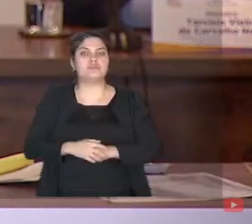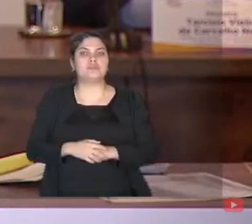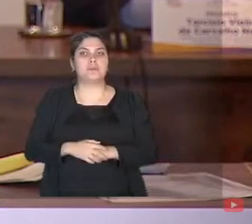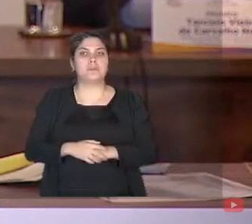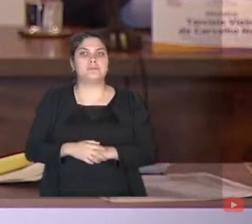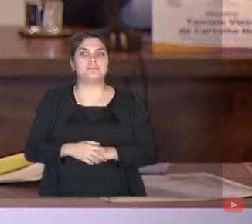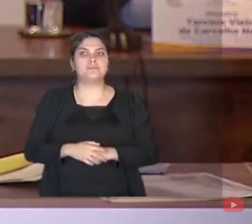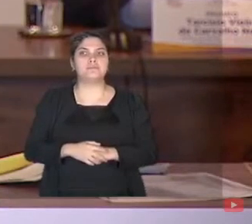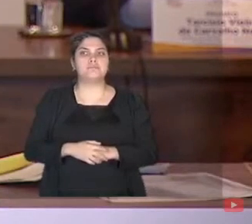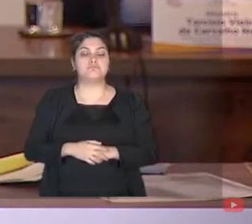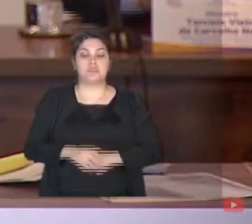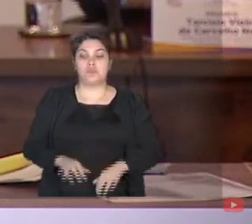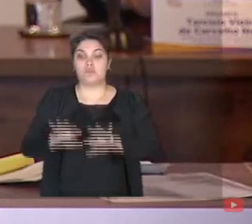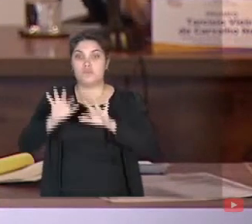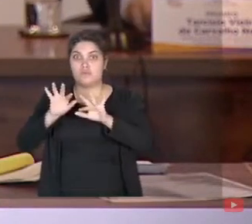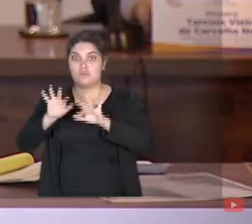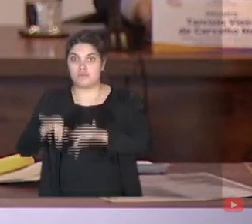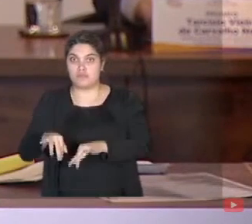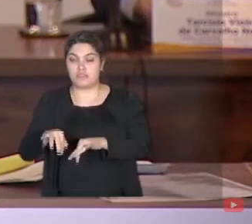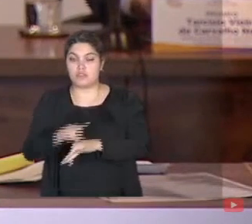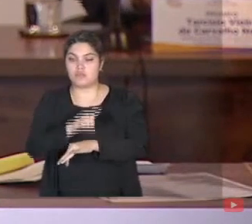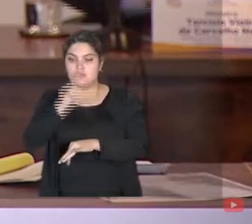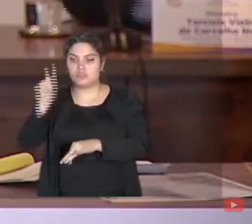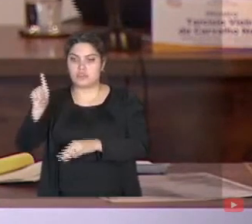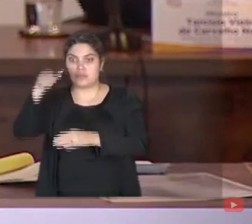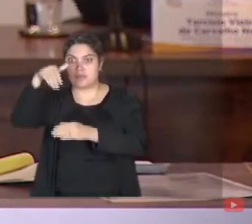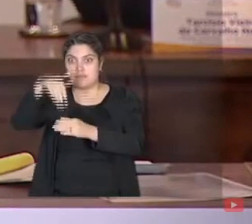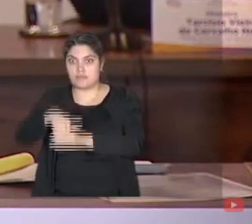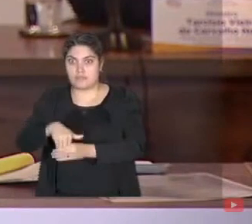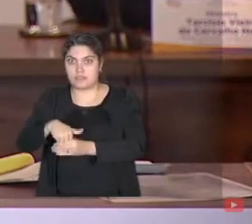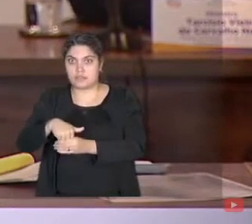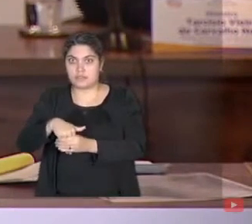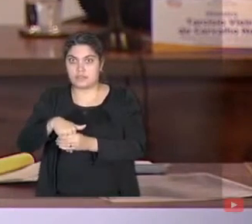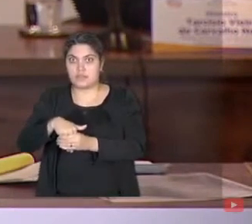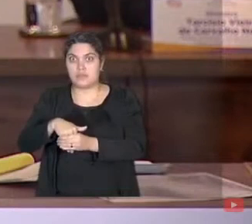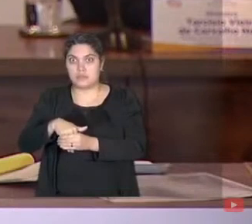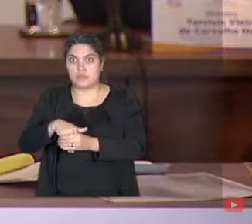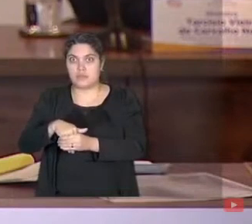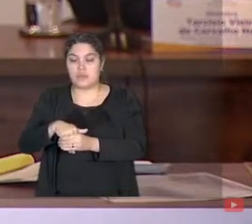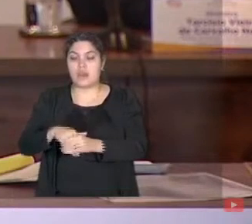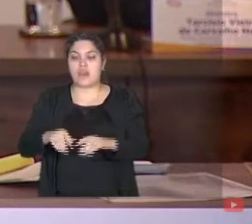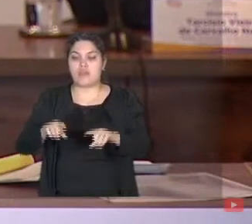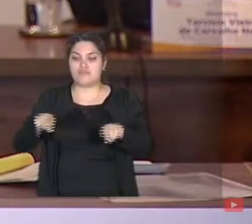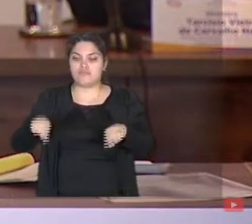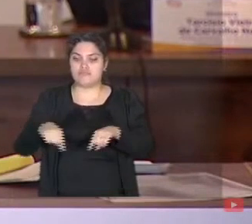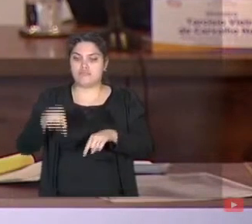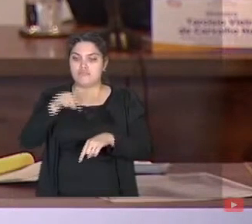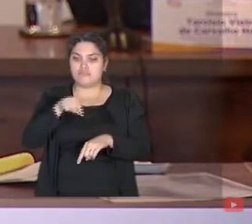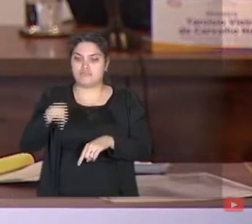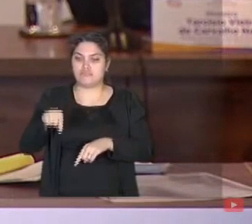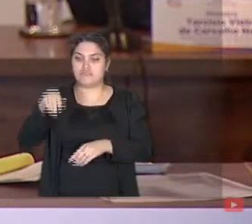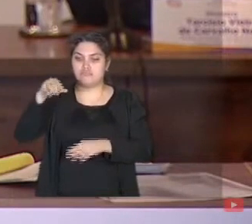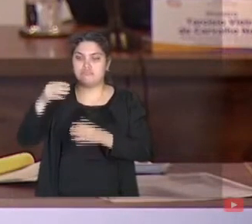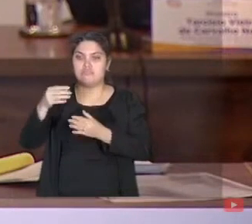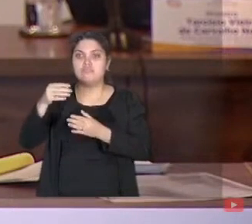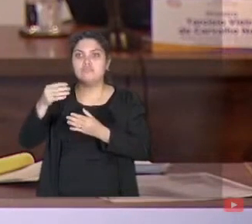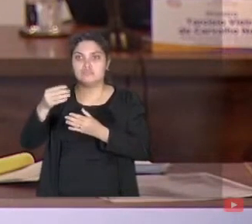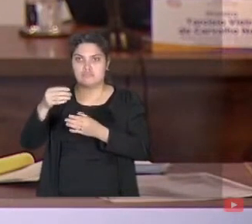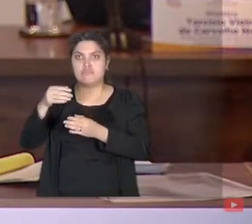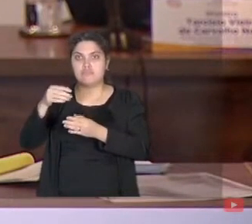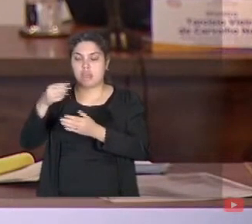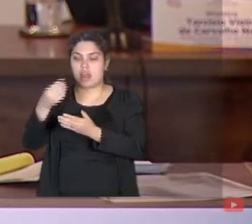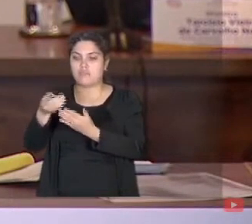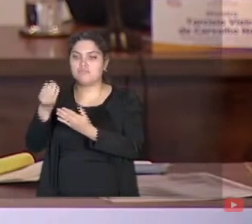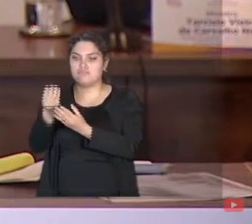assim: ao final do dia de votação, a urna imprime o